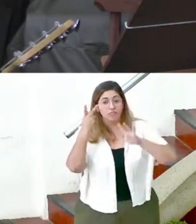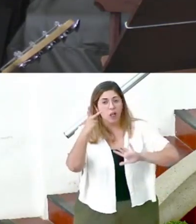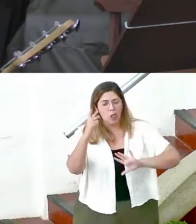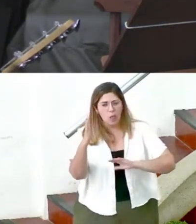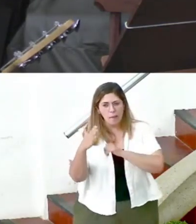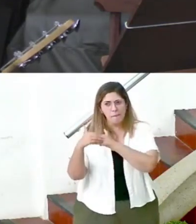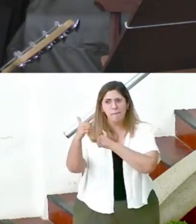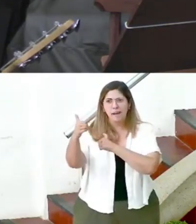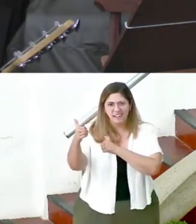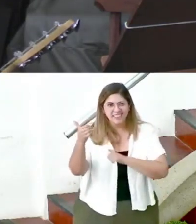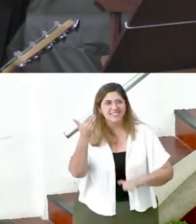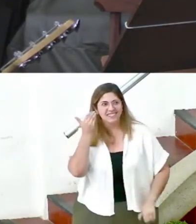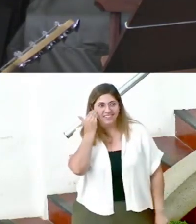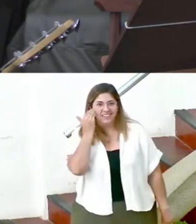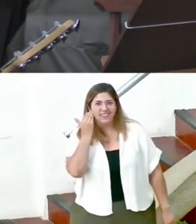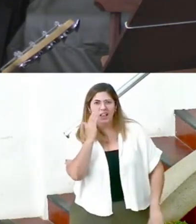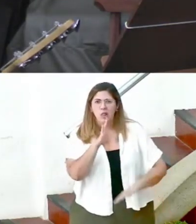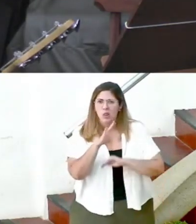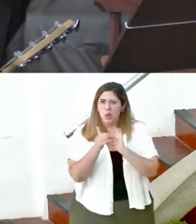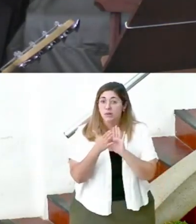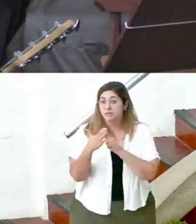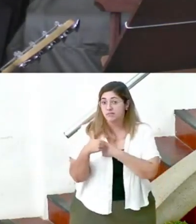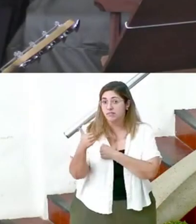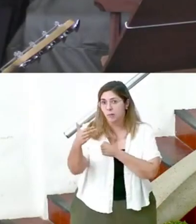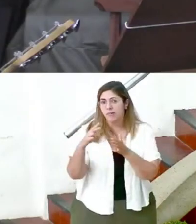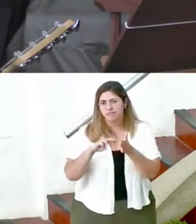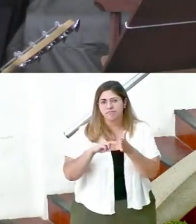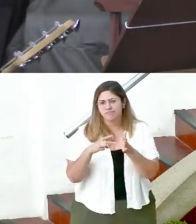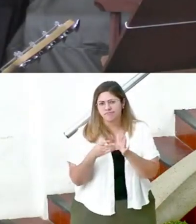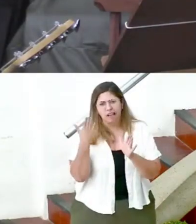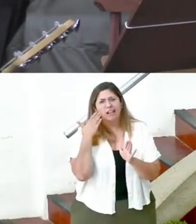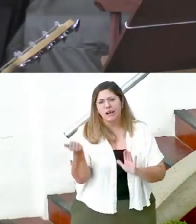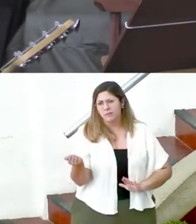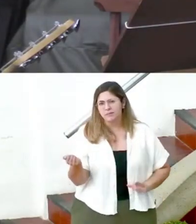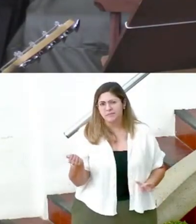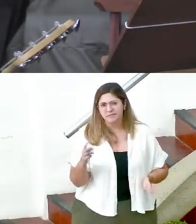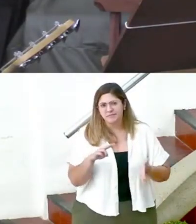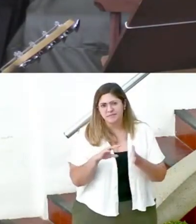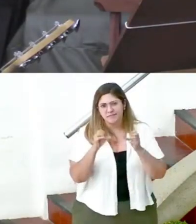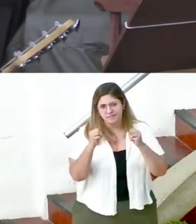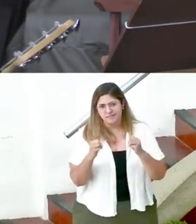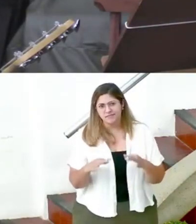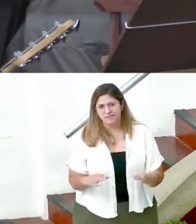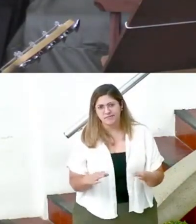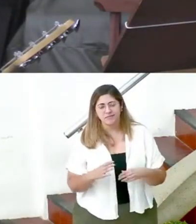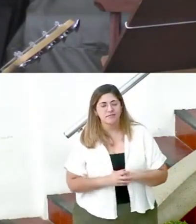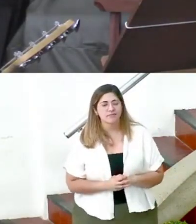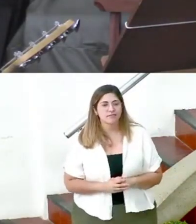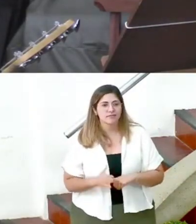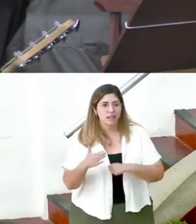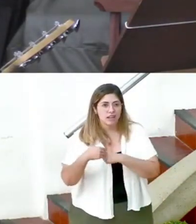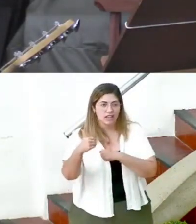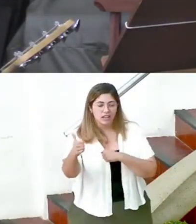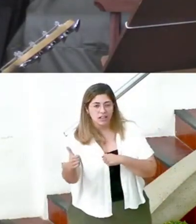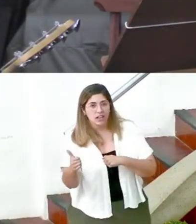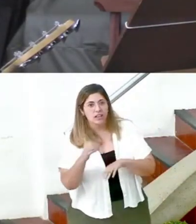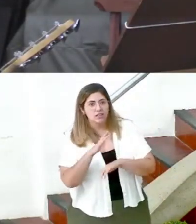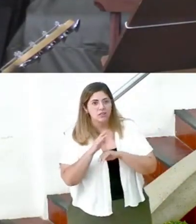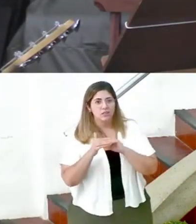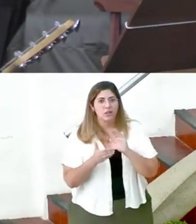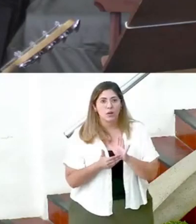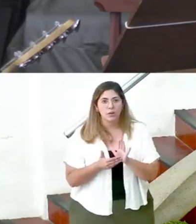no chamado. A palavra vocação também tem uma explicação aqui, ela não tem a ver com vocação ministerial, como a gente fala